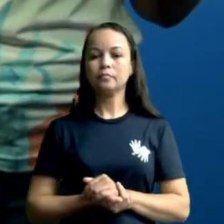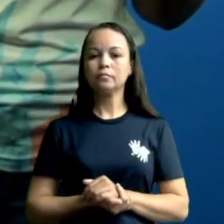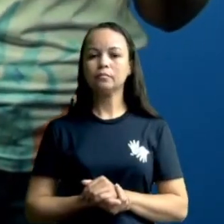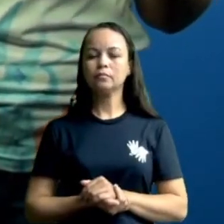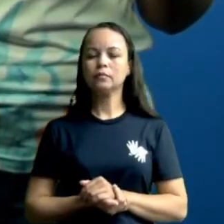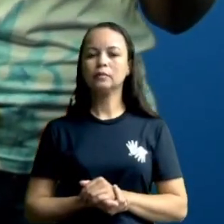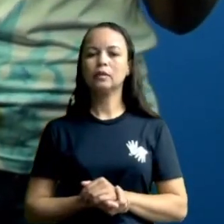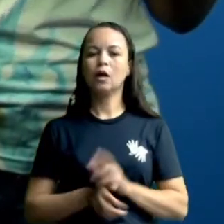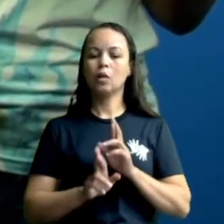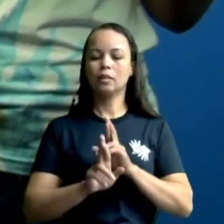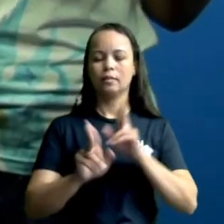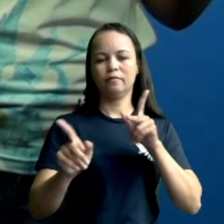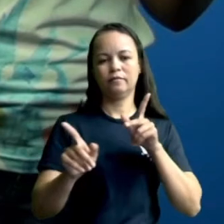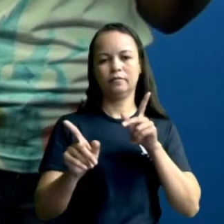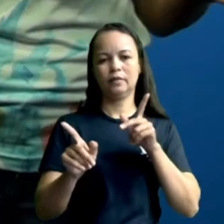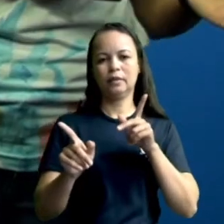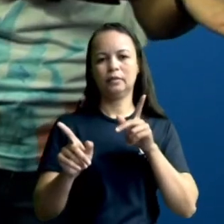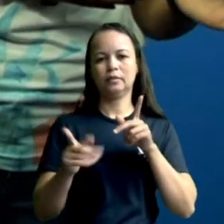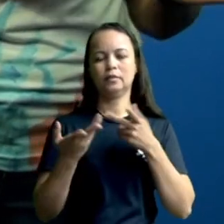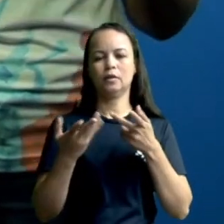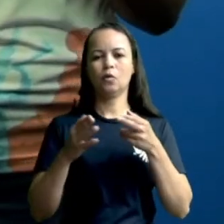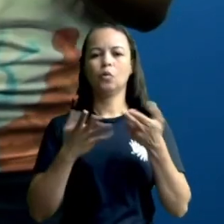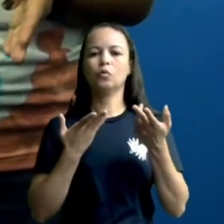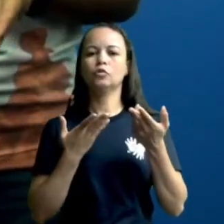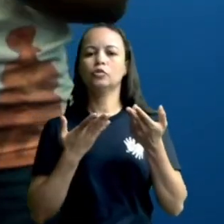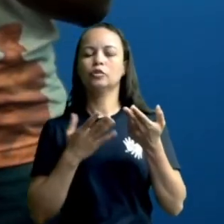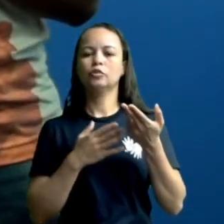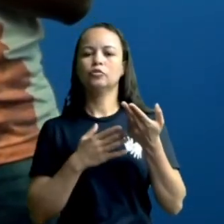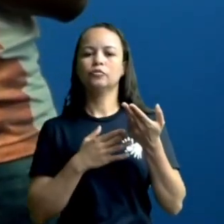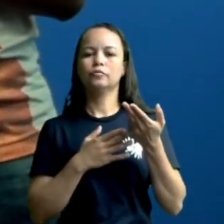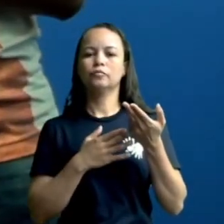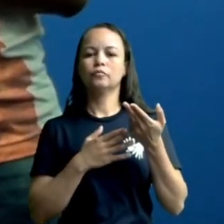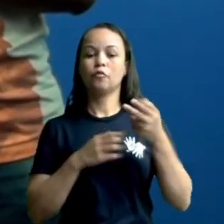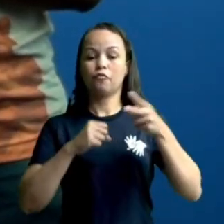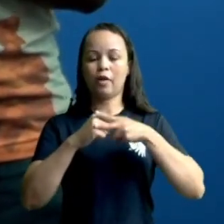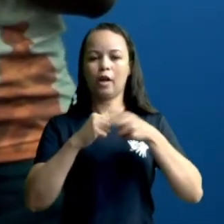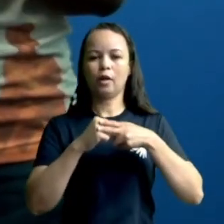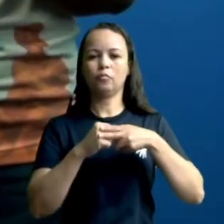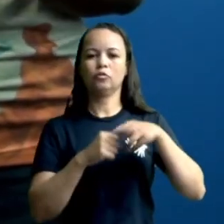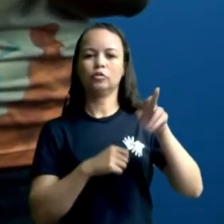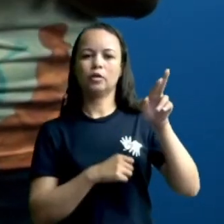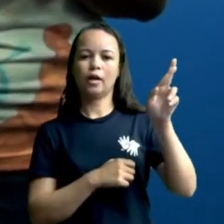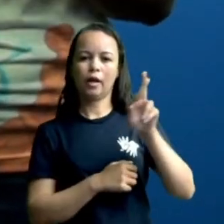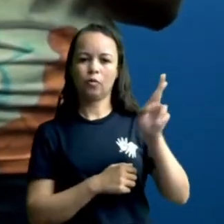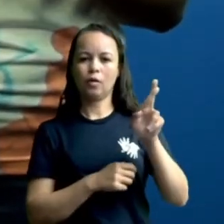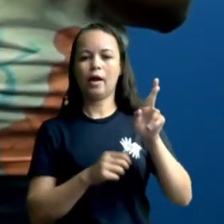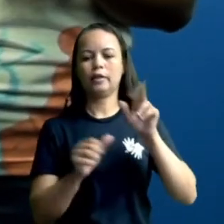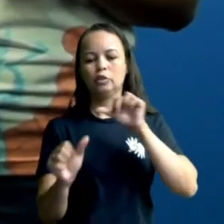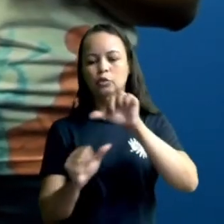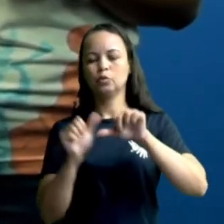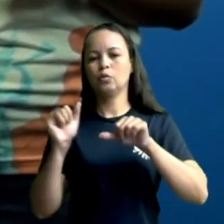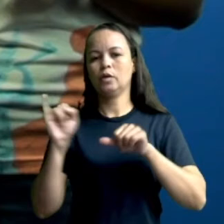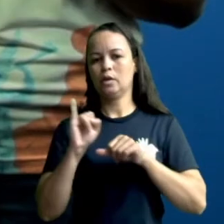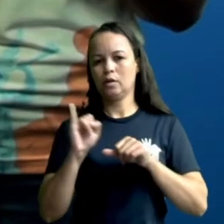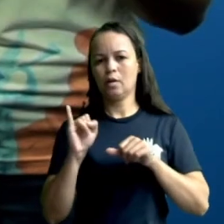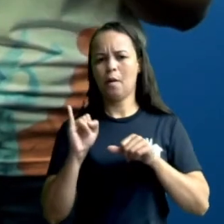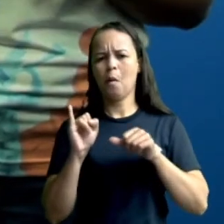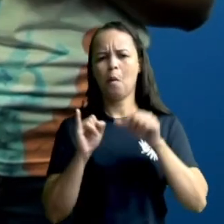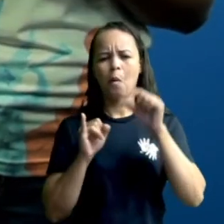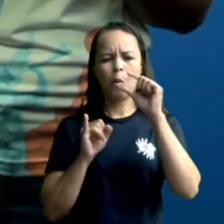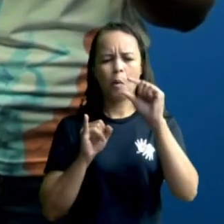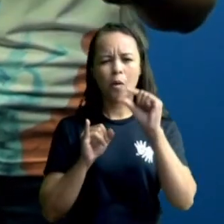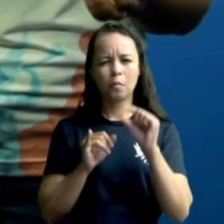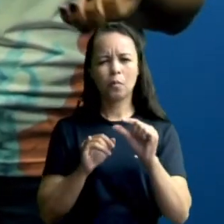que diferencia os verbos regulares dos verbos irregulares são pequenas mudanças